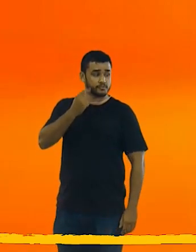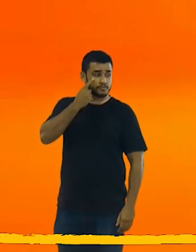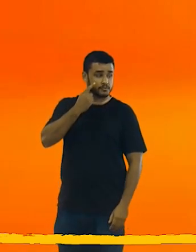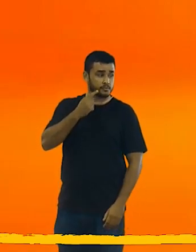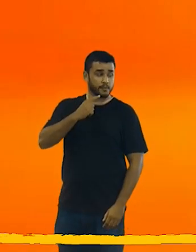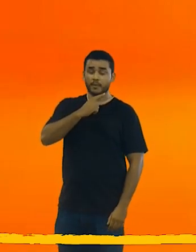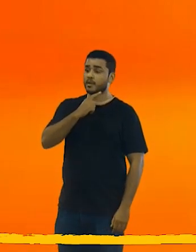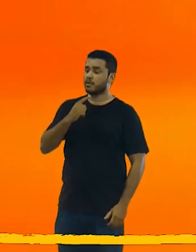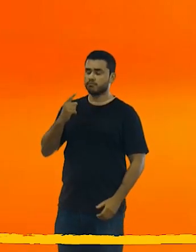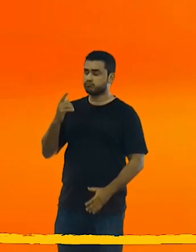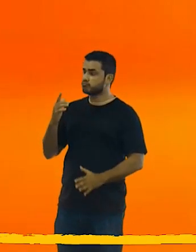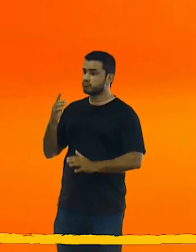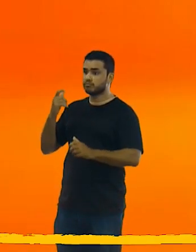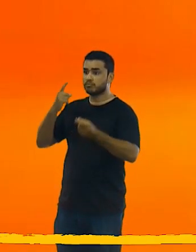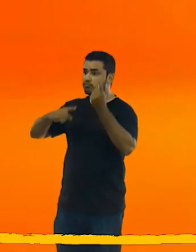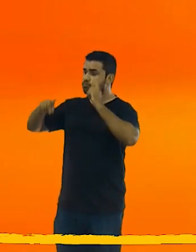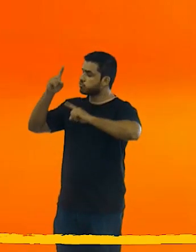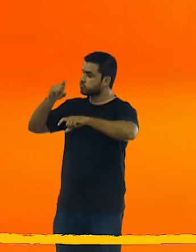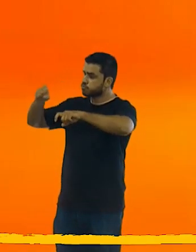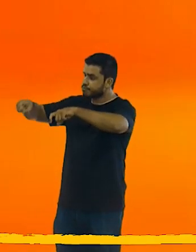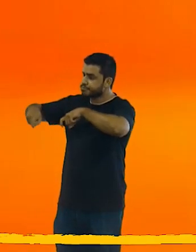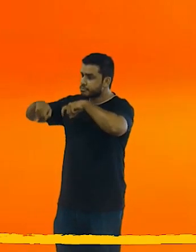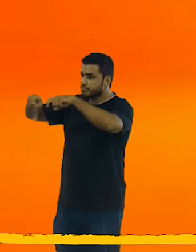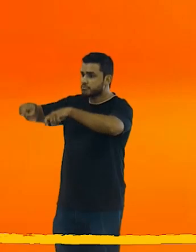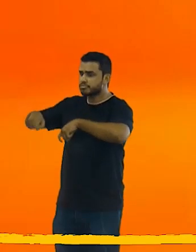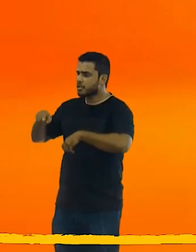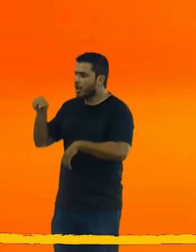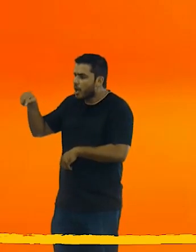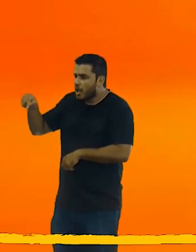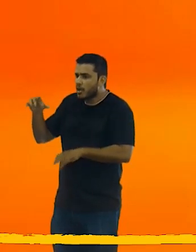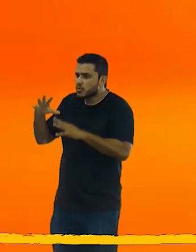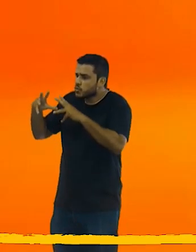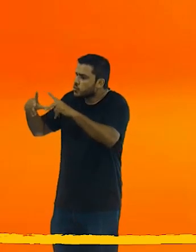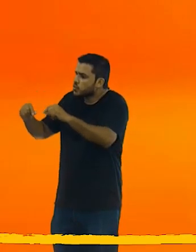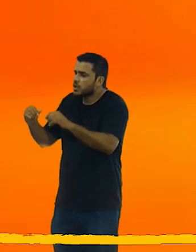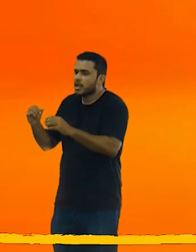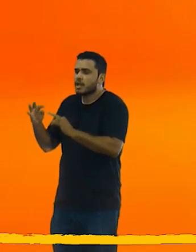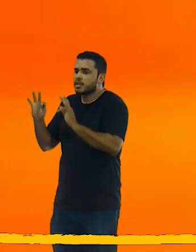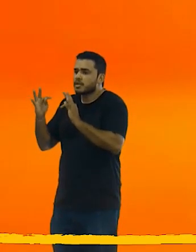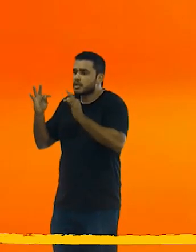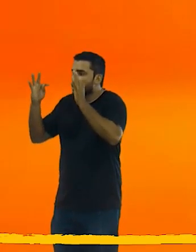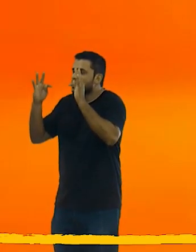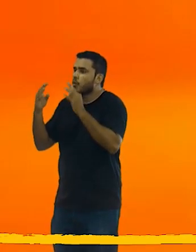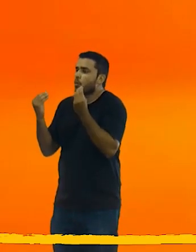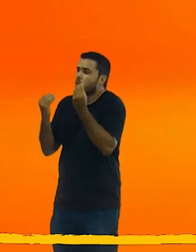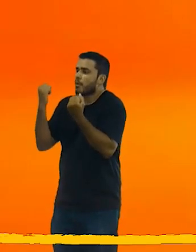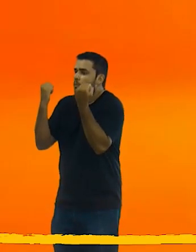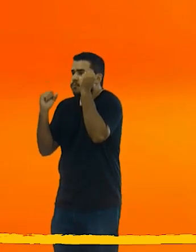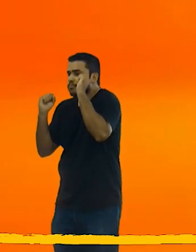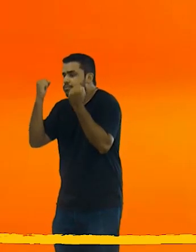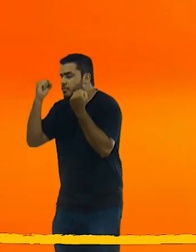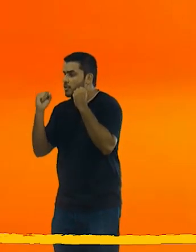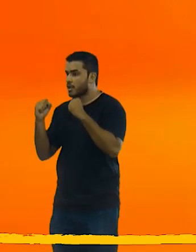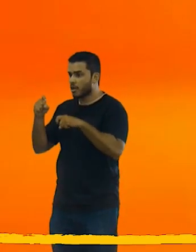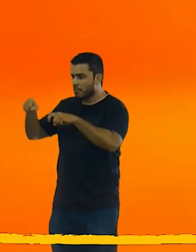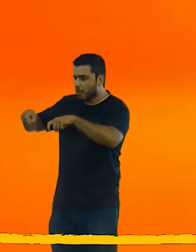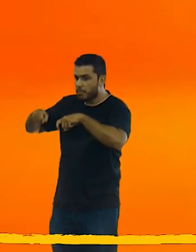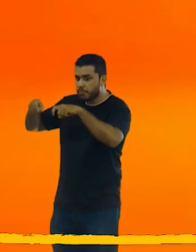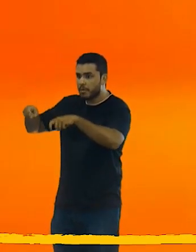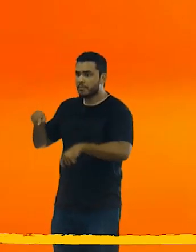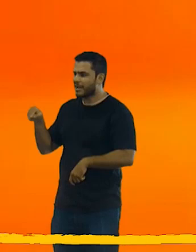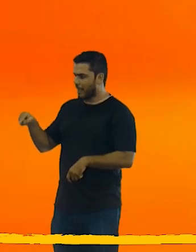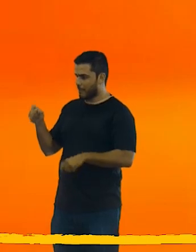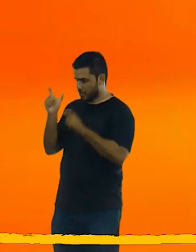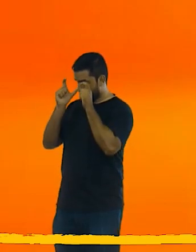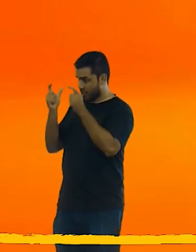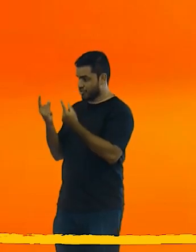revolução na agricultura. Competência 4 trabalha toda a tecnologia que envolve a produção, o setor econômico. Tudo bem?